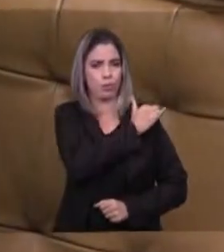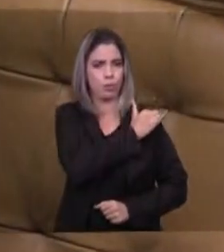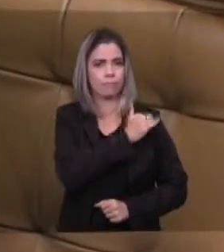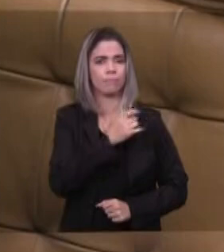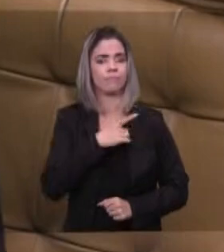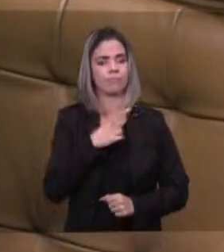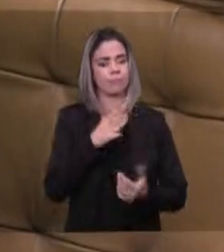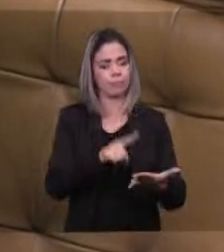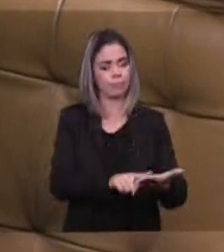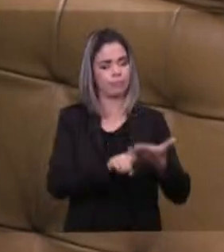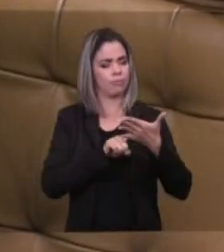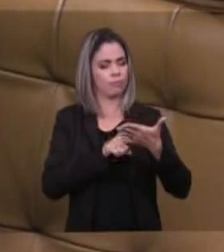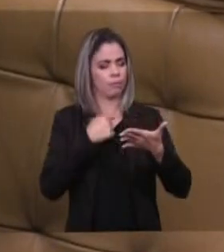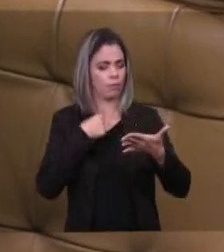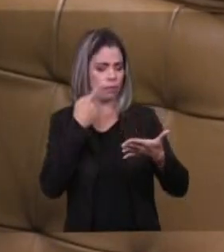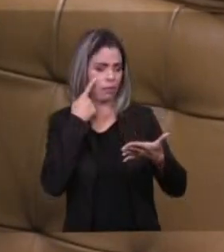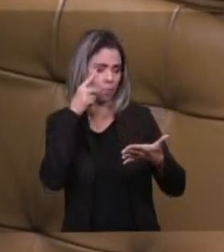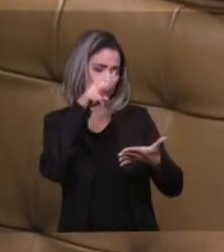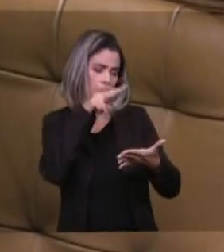foto.